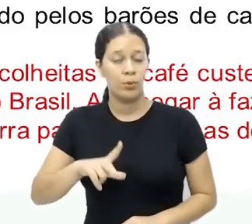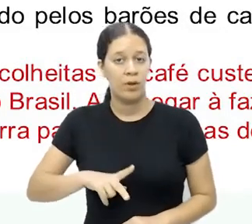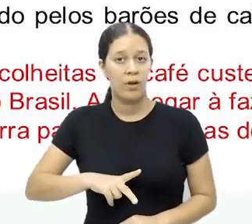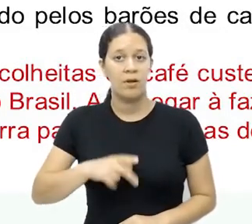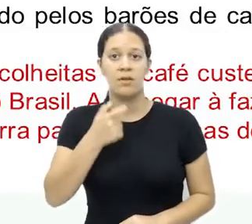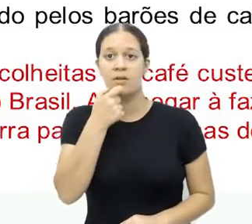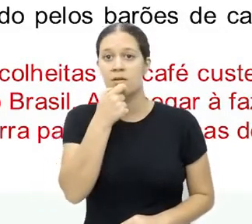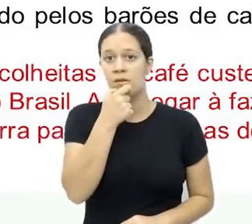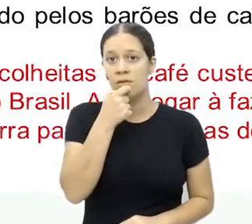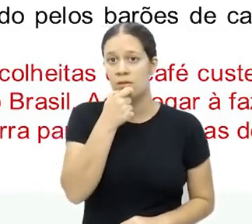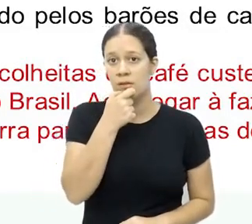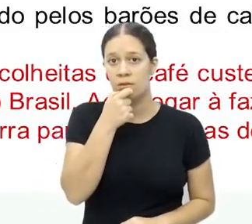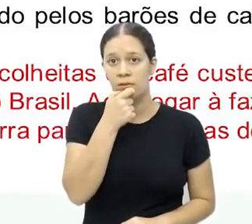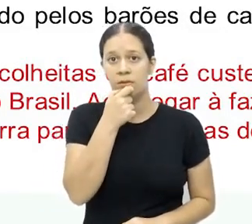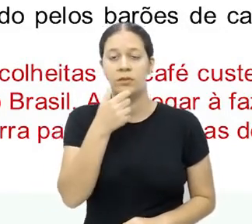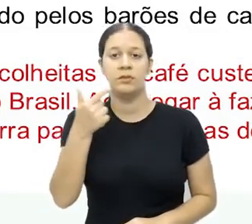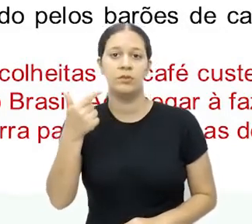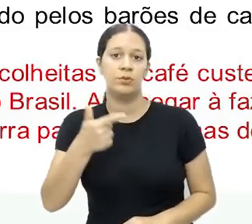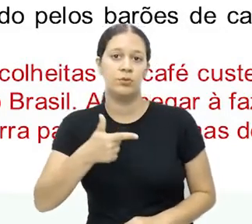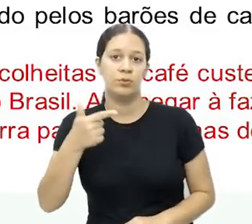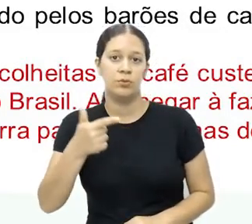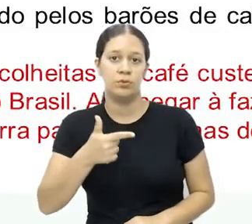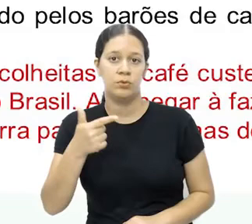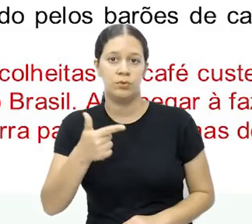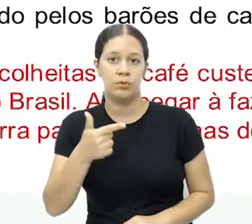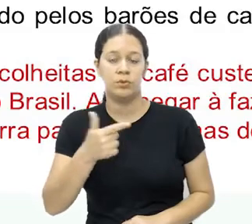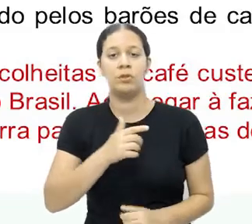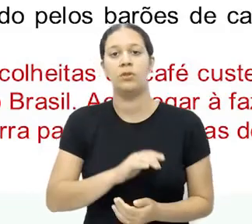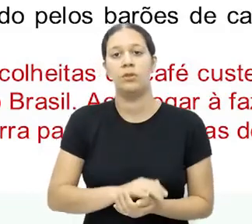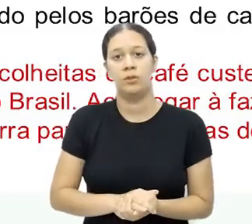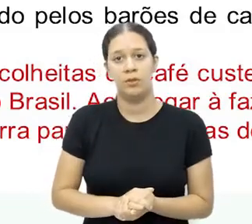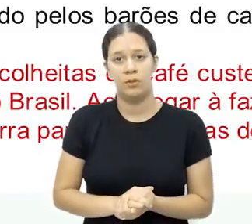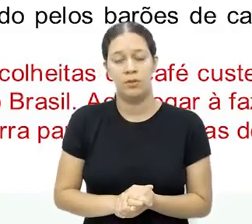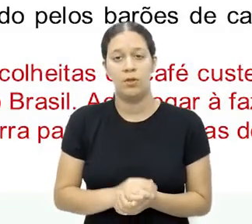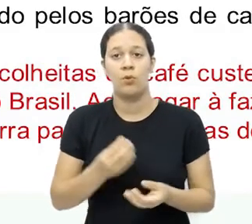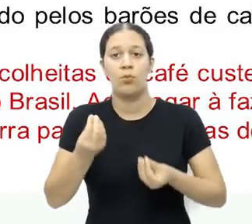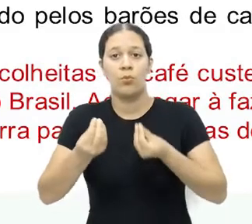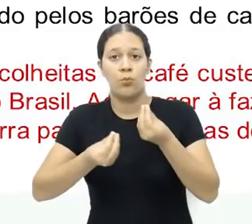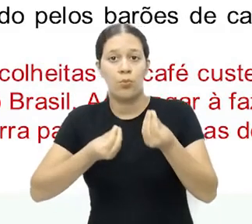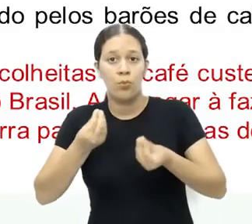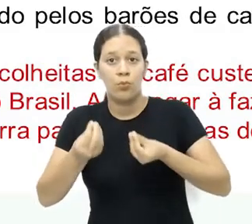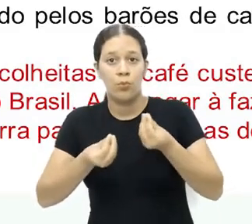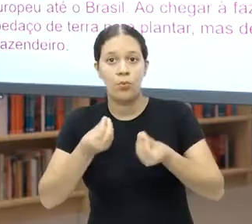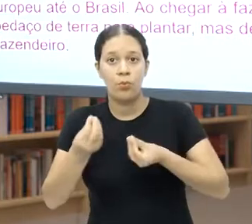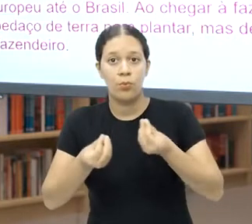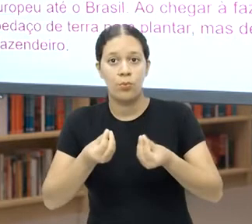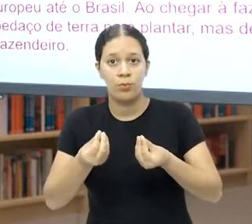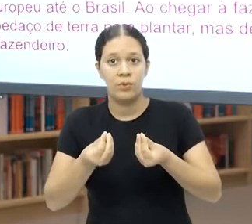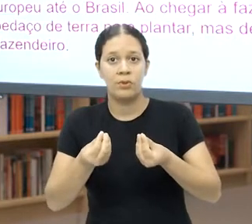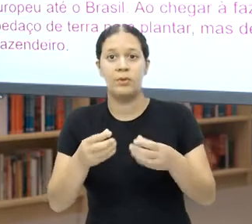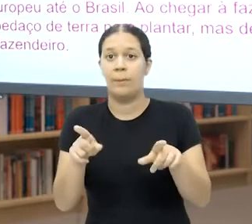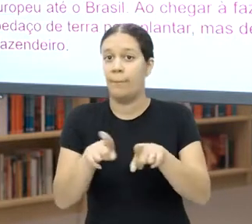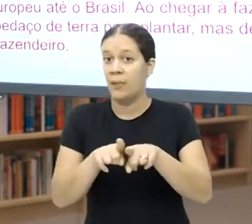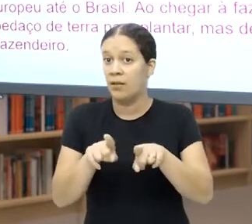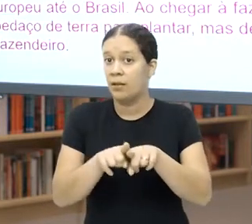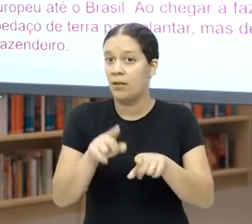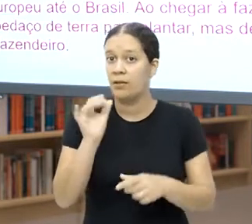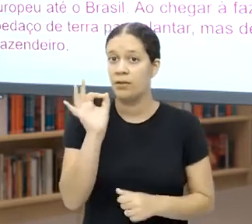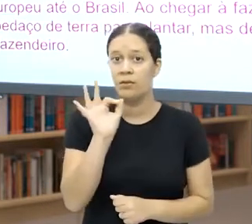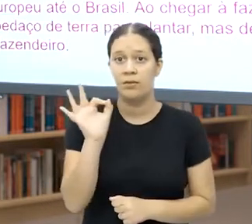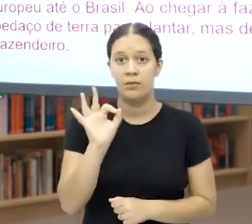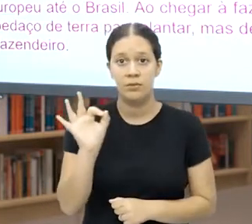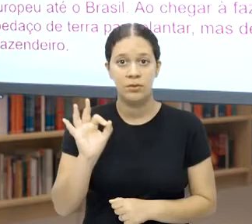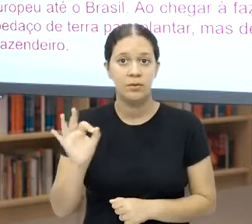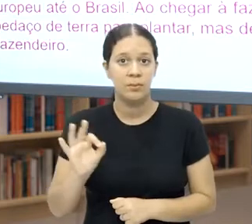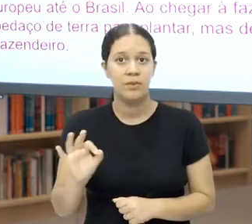e Espanha. Segundo, setor de transporte fluviais? Não, também não. Essa parte